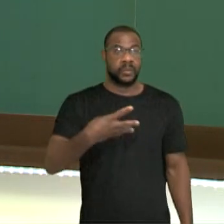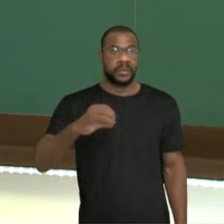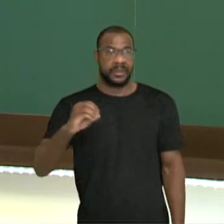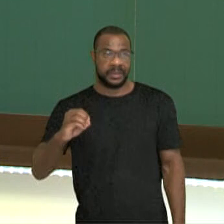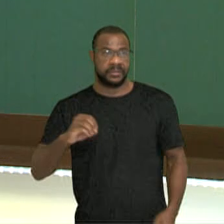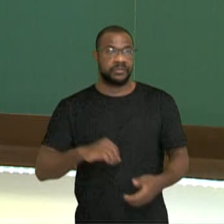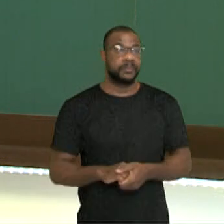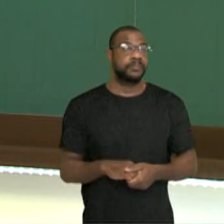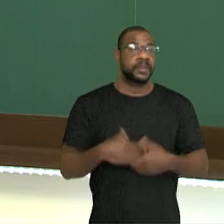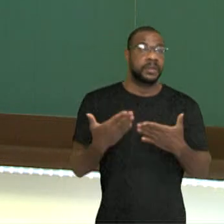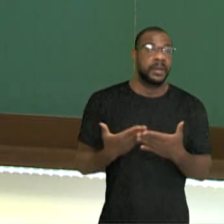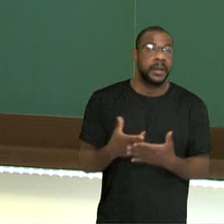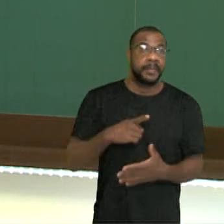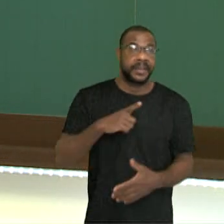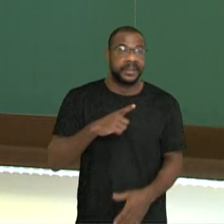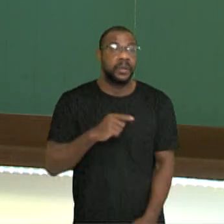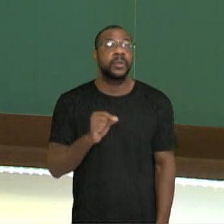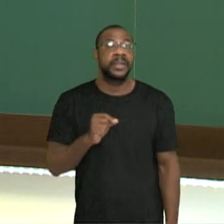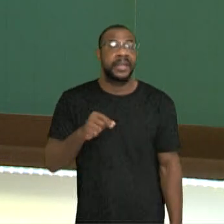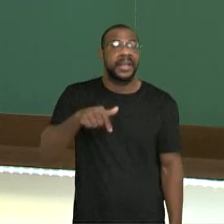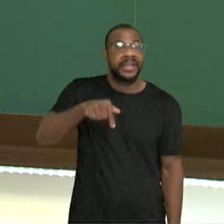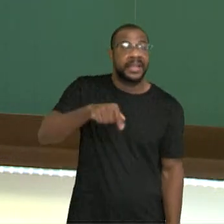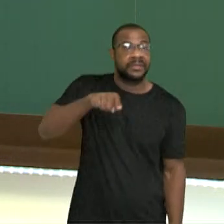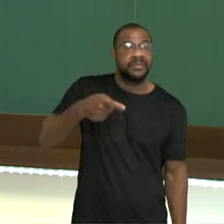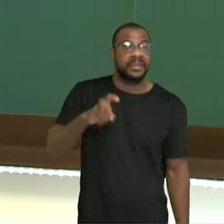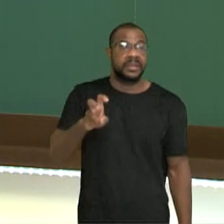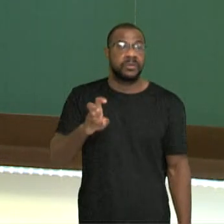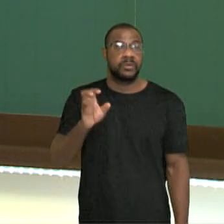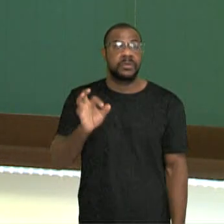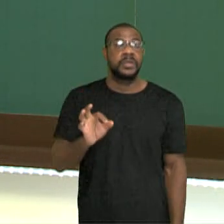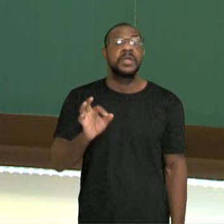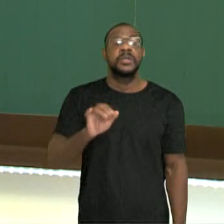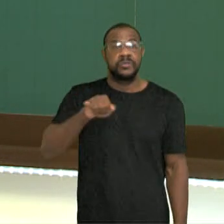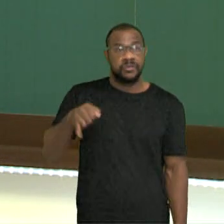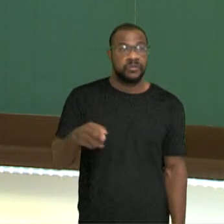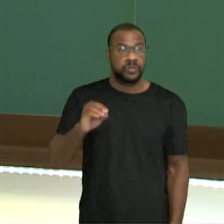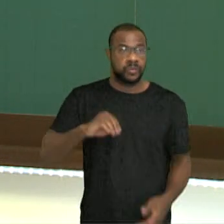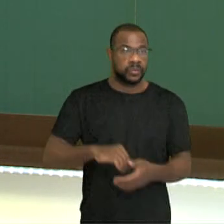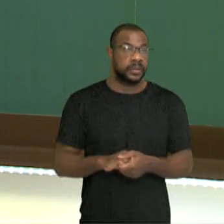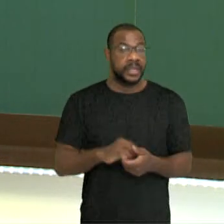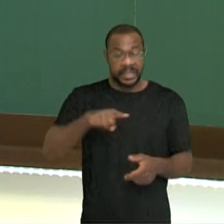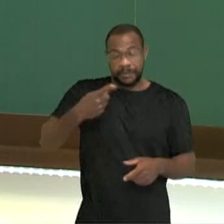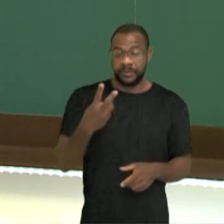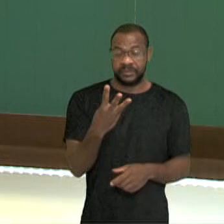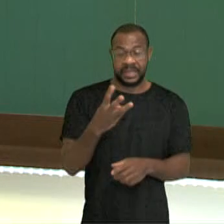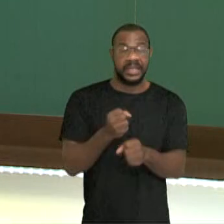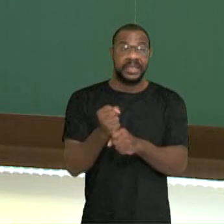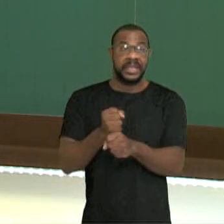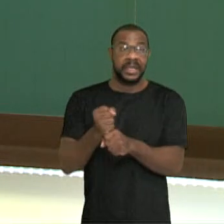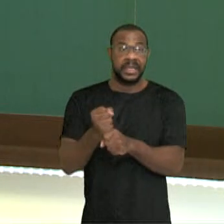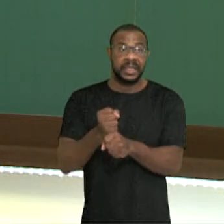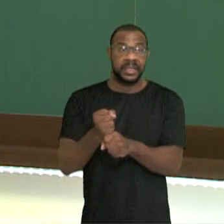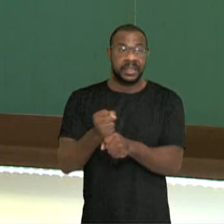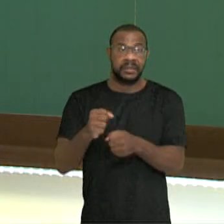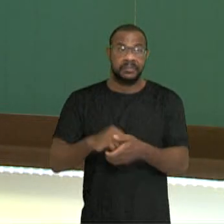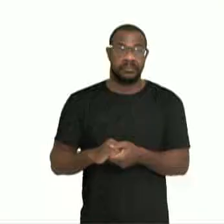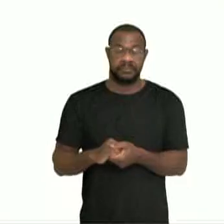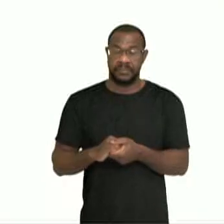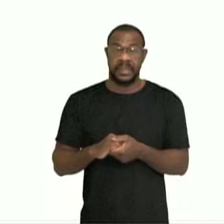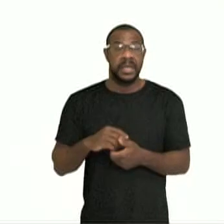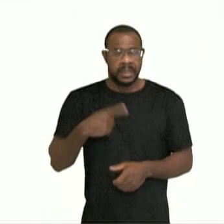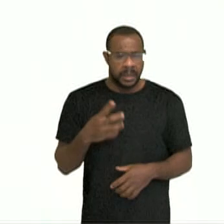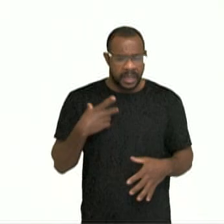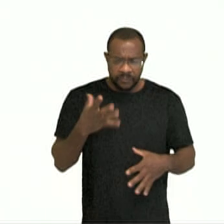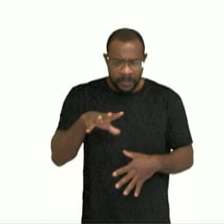7,5% ao ano de juros. Após 3 anos, quando foi realizar o saque, viu que havia uma cobrança de 15% de imposto